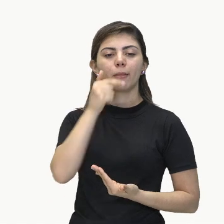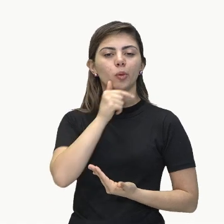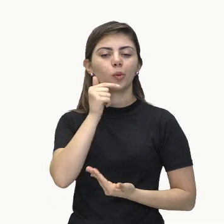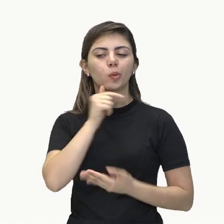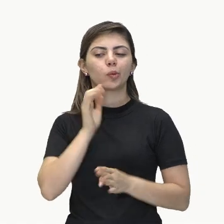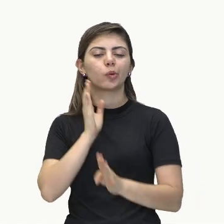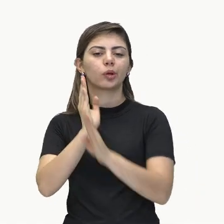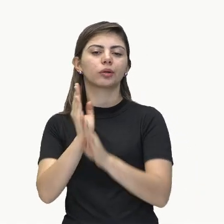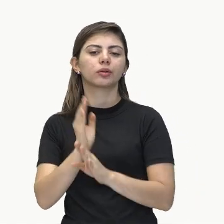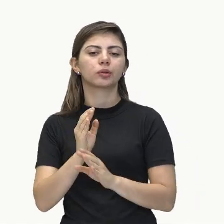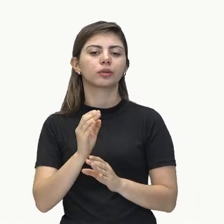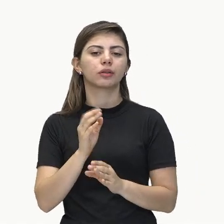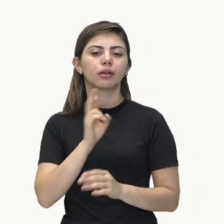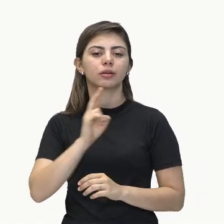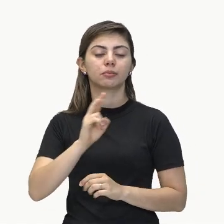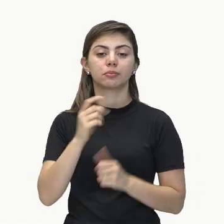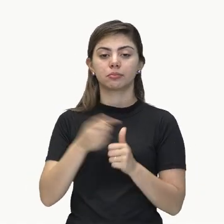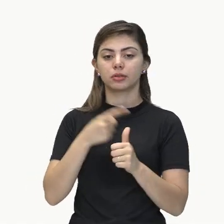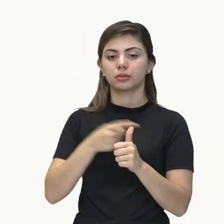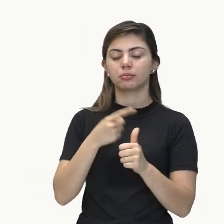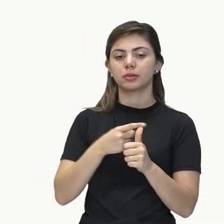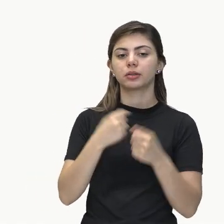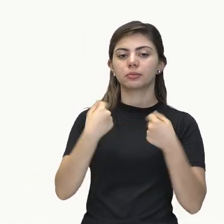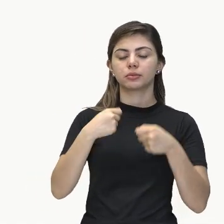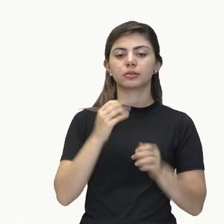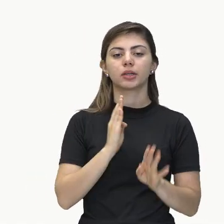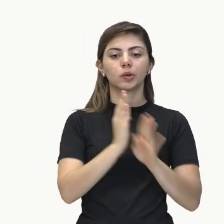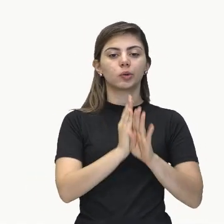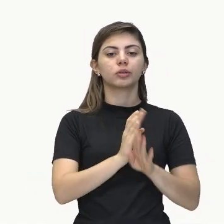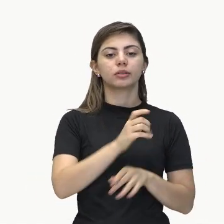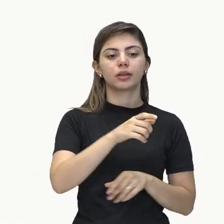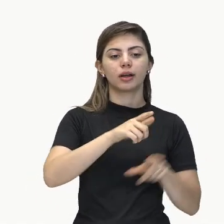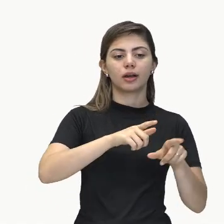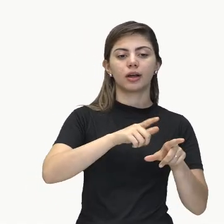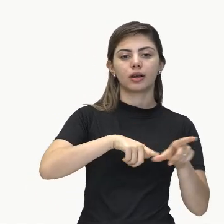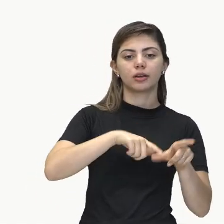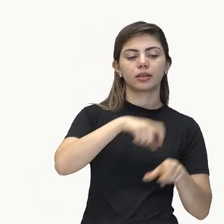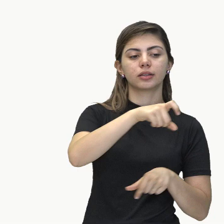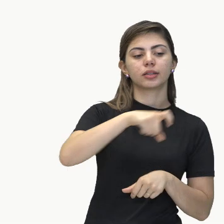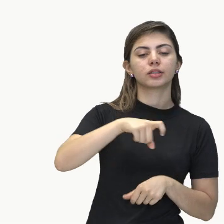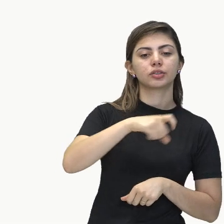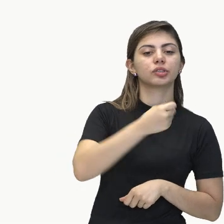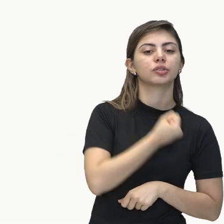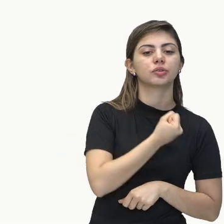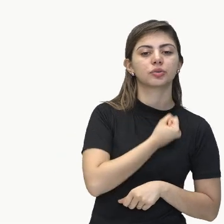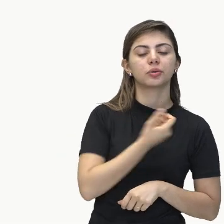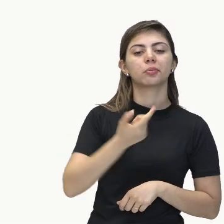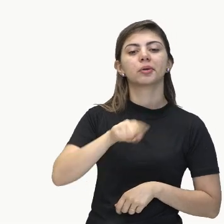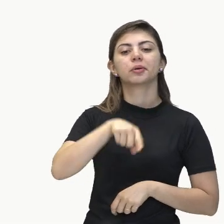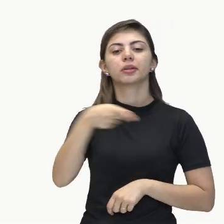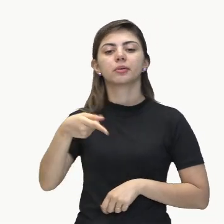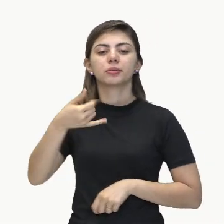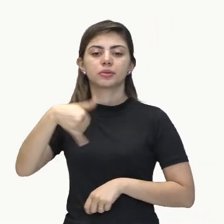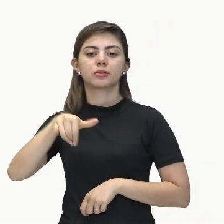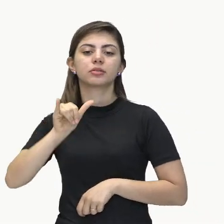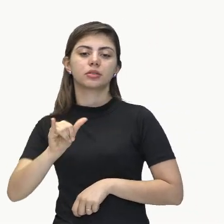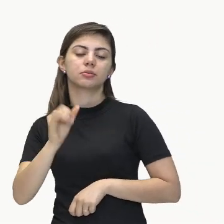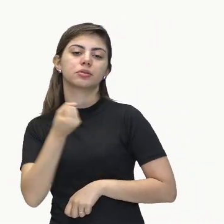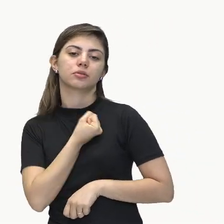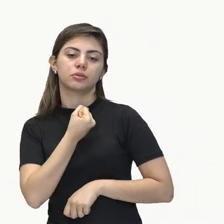vem primeiro o valor do nosso x e depois o valor do nosso y, tá